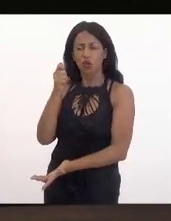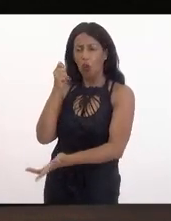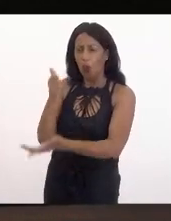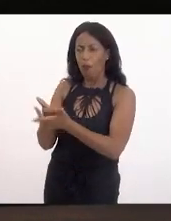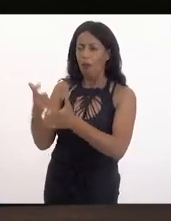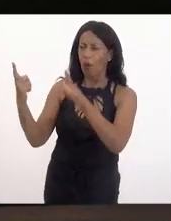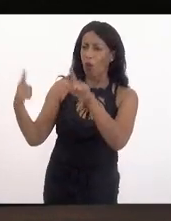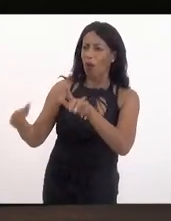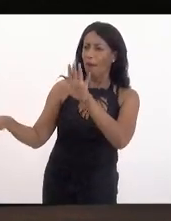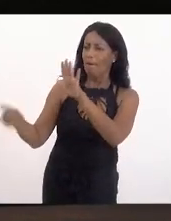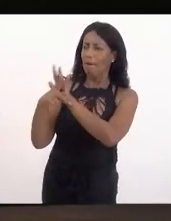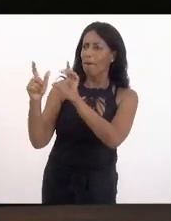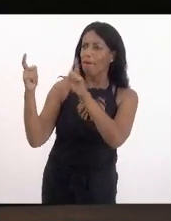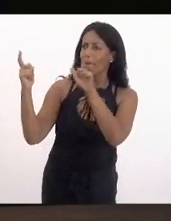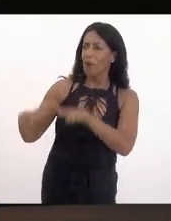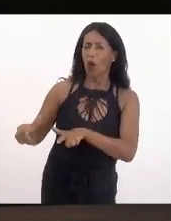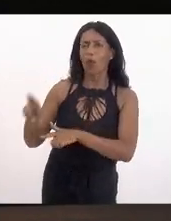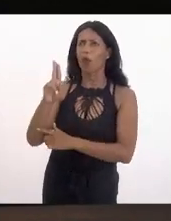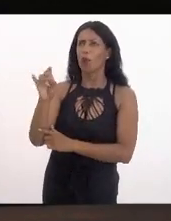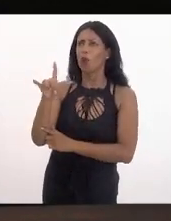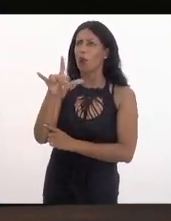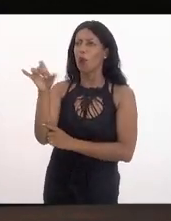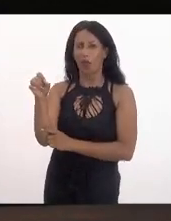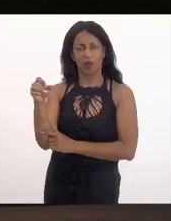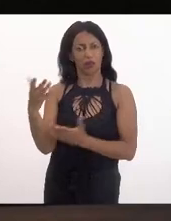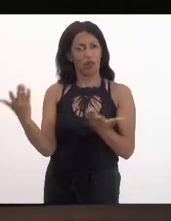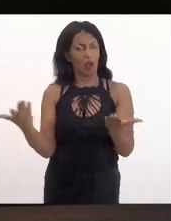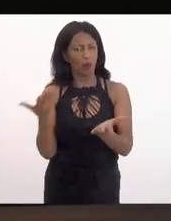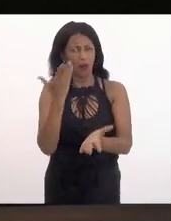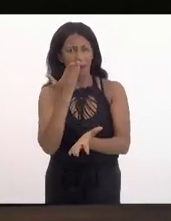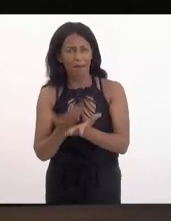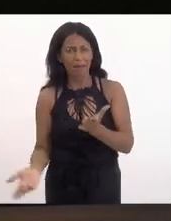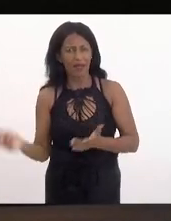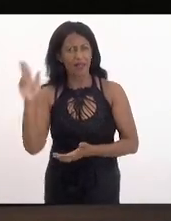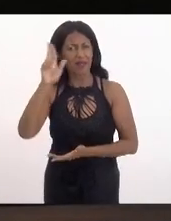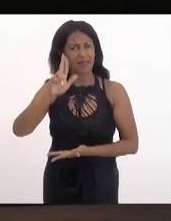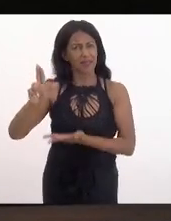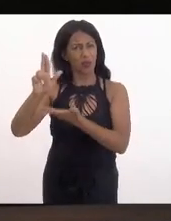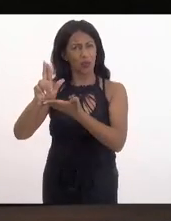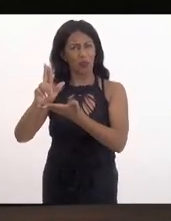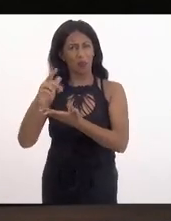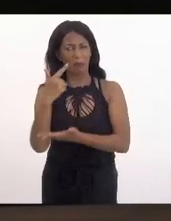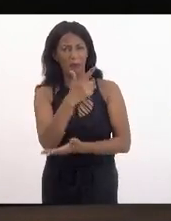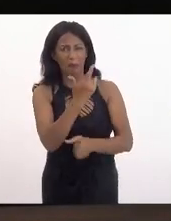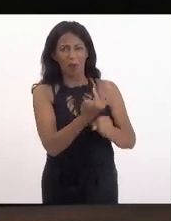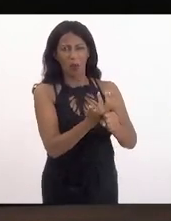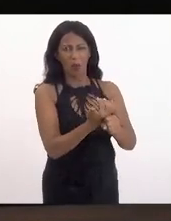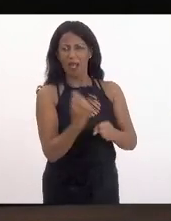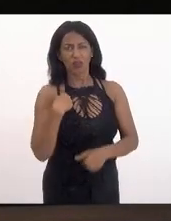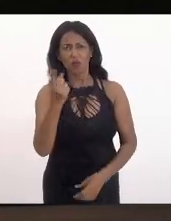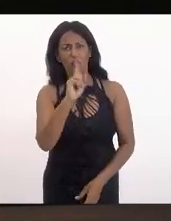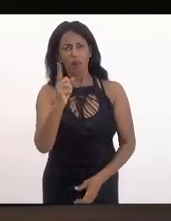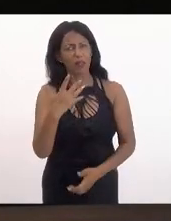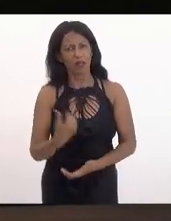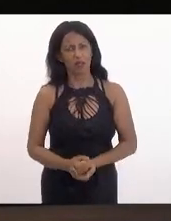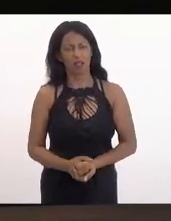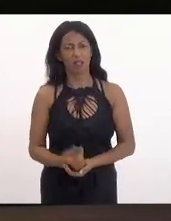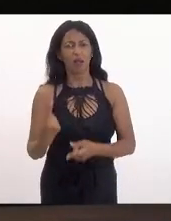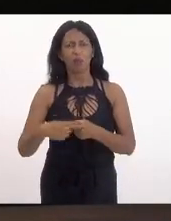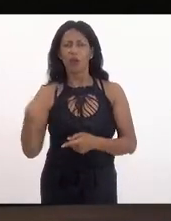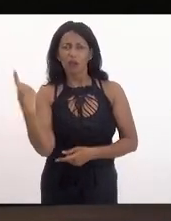físico para que ele está nas suas próprias da Beleza agora perder essa universidade para UERJ nós vamos perder